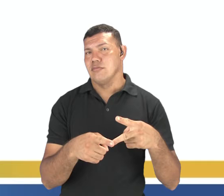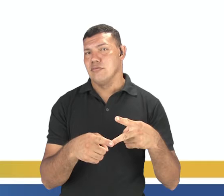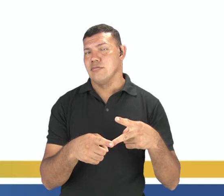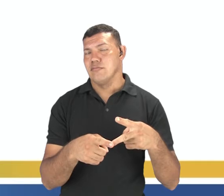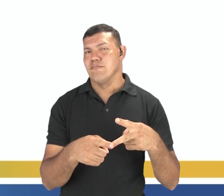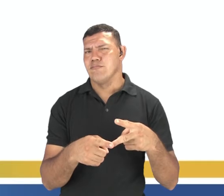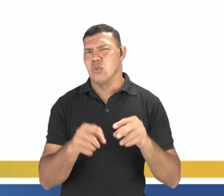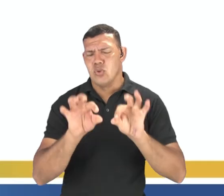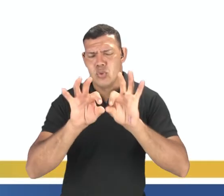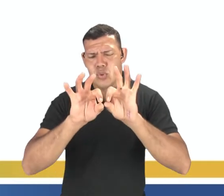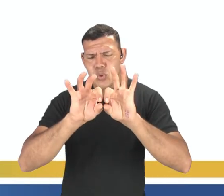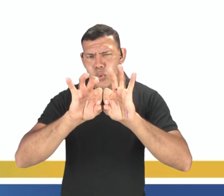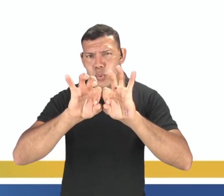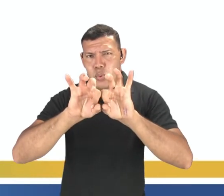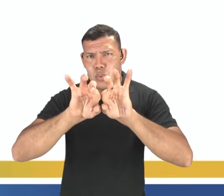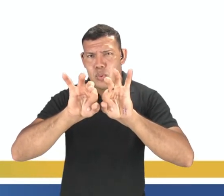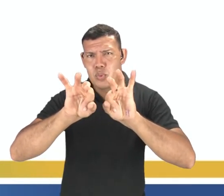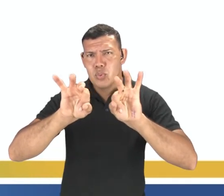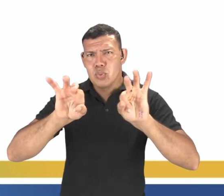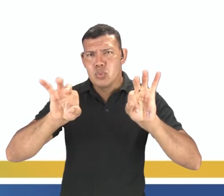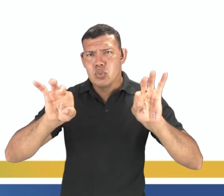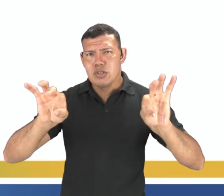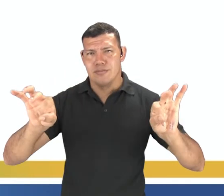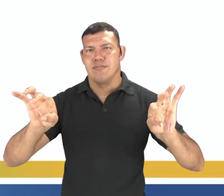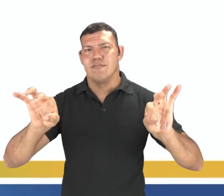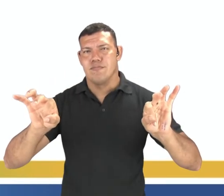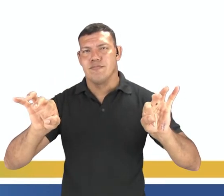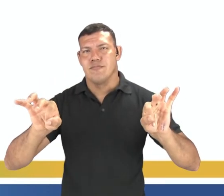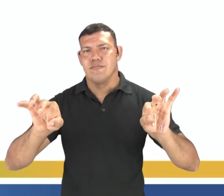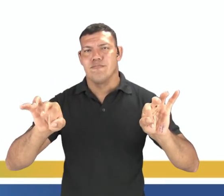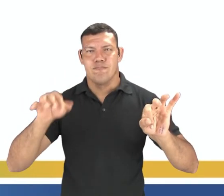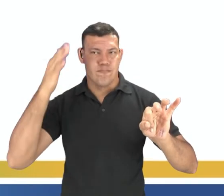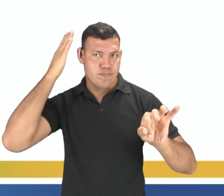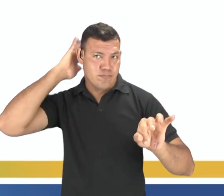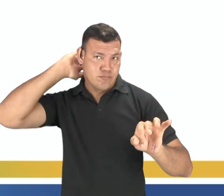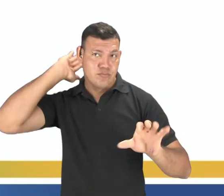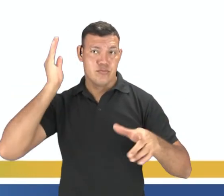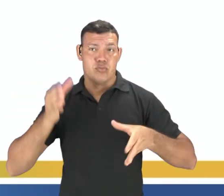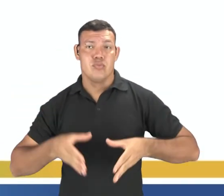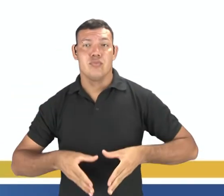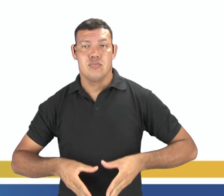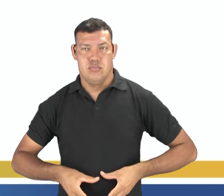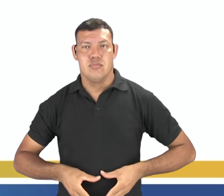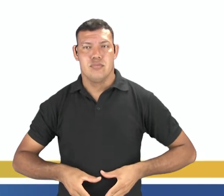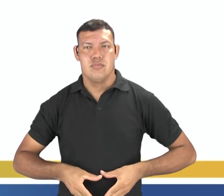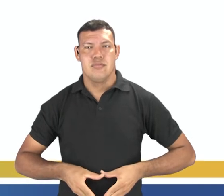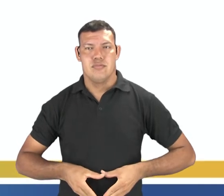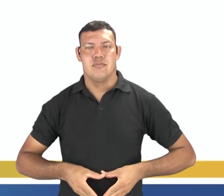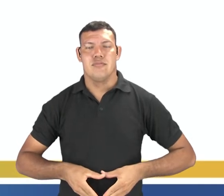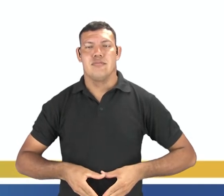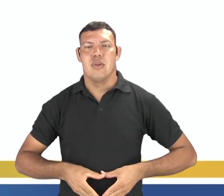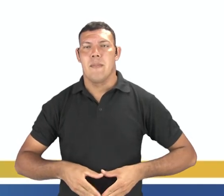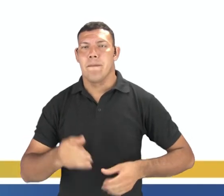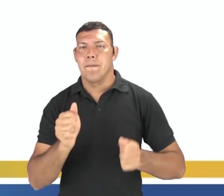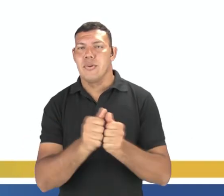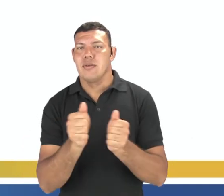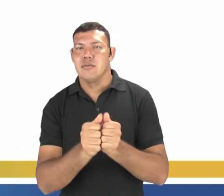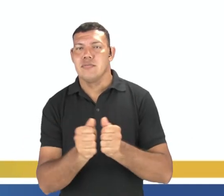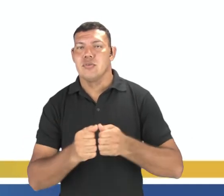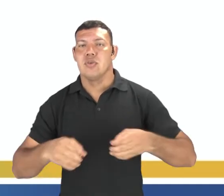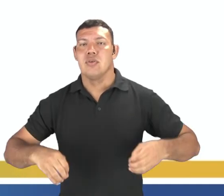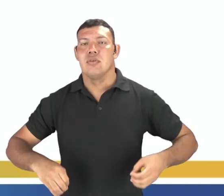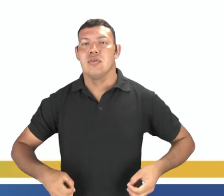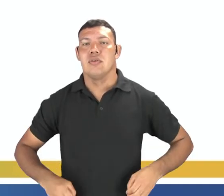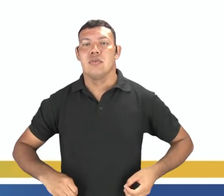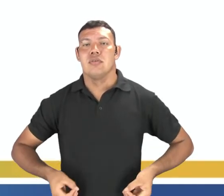canais finos que saem de cada lado do fundo do útero e terminam com a extremidade próximas aos ovários. Nas